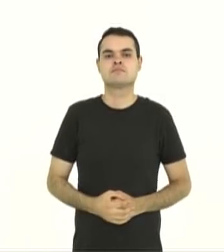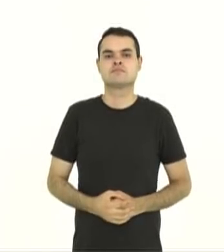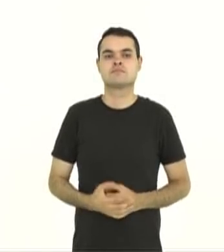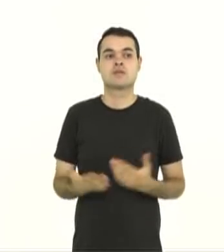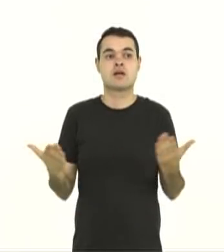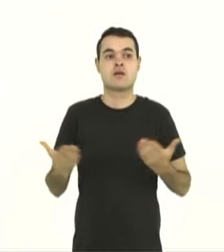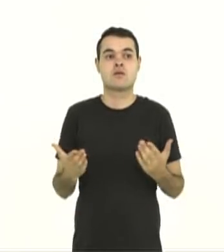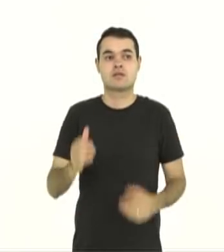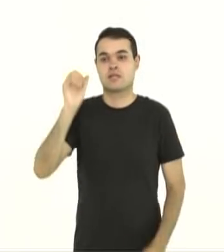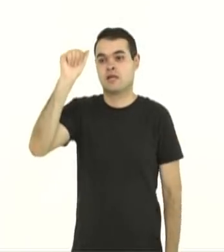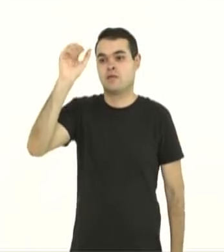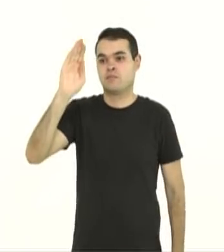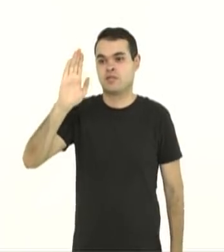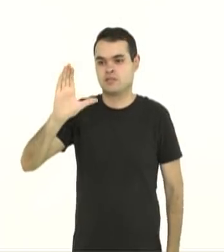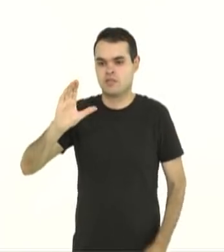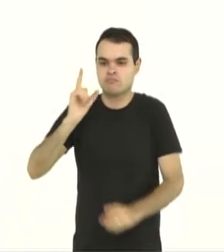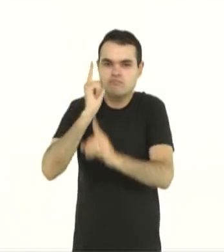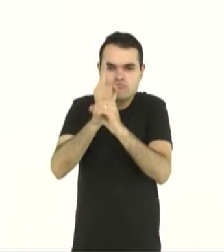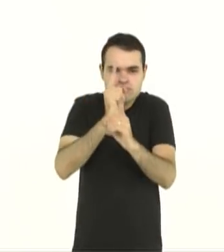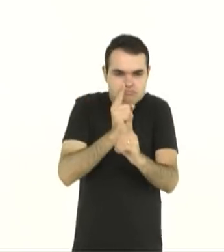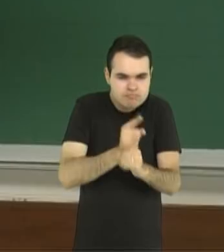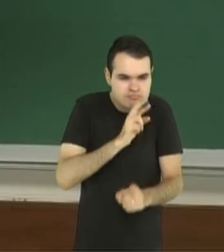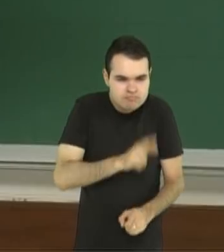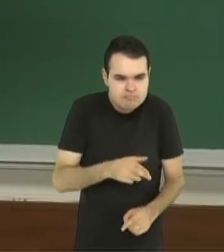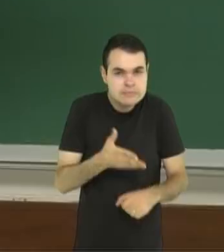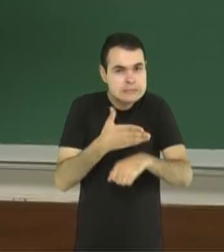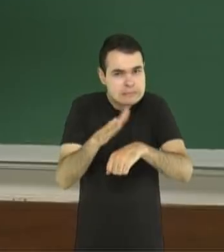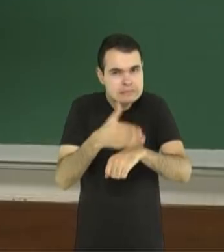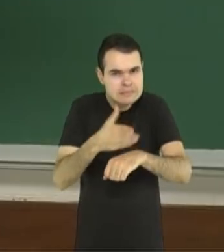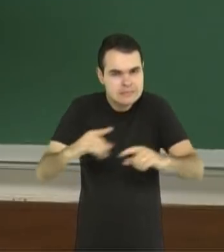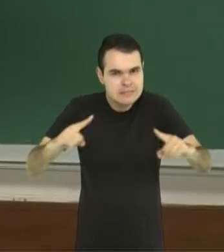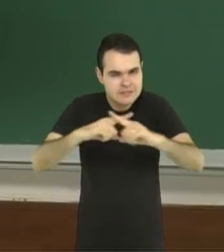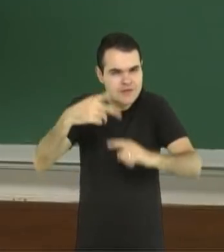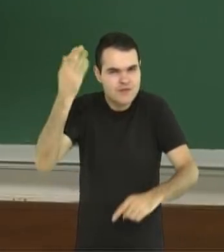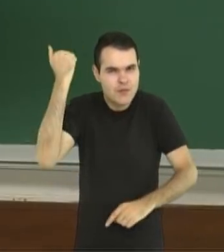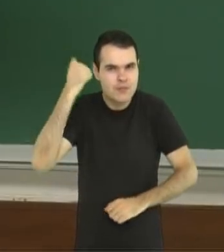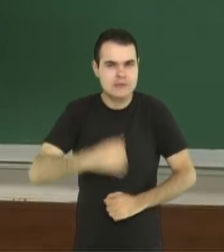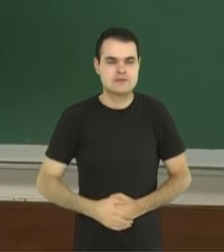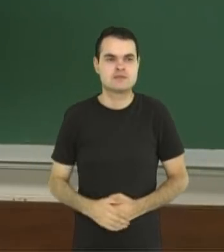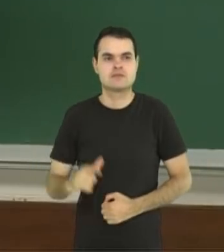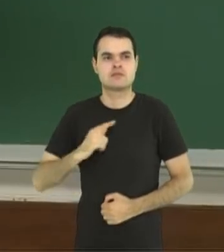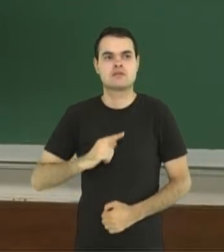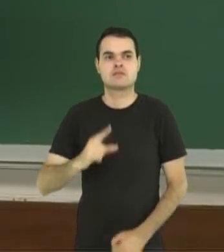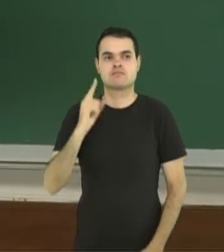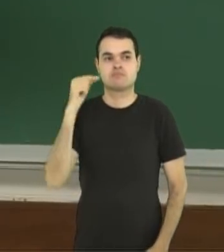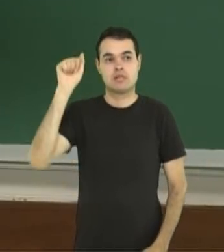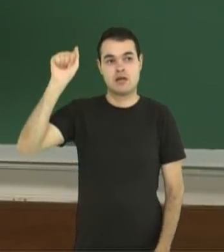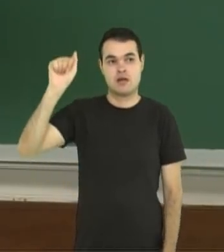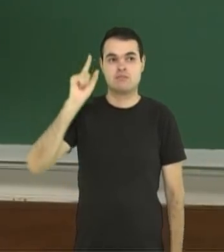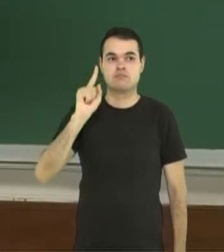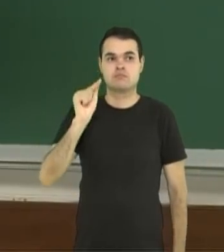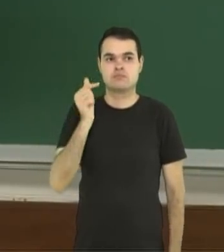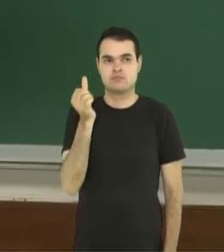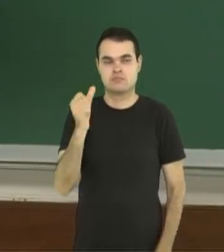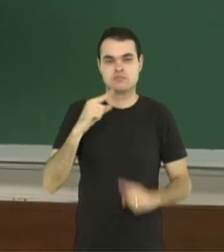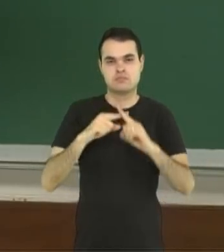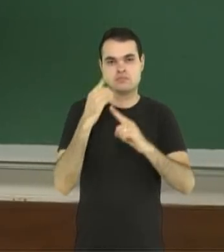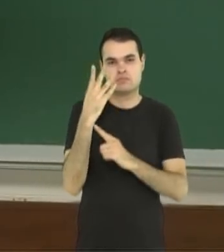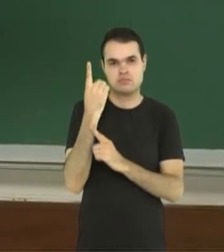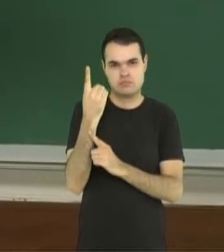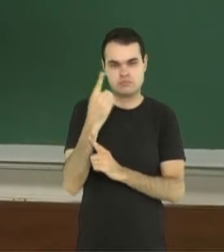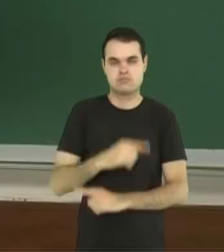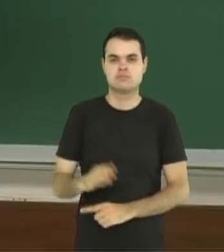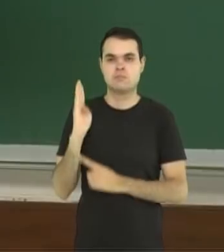resultados em cada caso. Vamos exercitar essa multiplicação aí, pessoal. Então, eu tenho lá 176 vezes 41 na